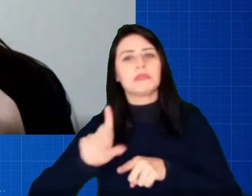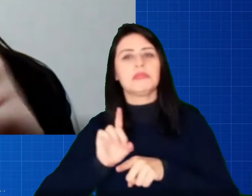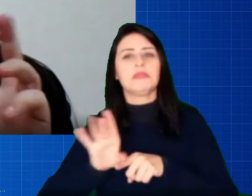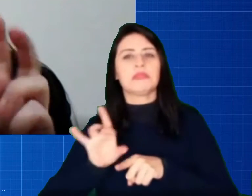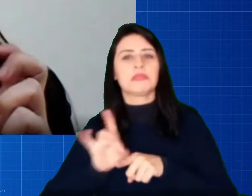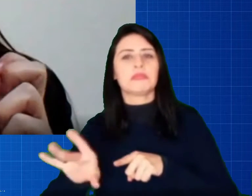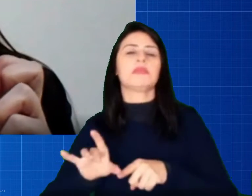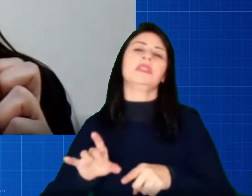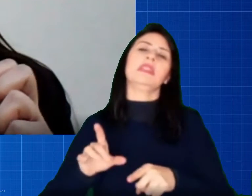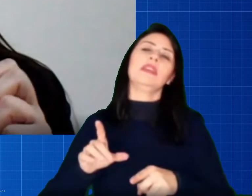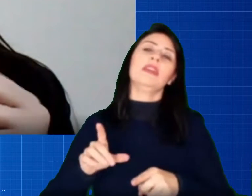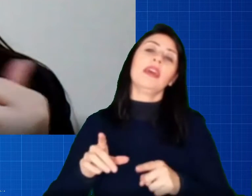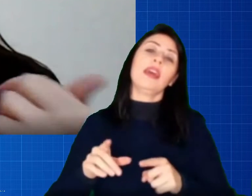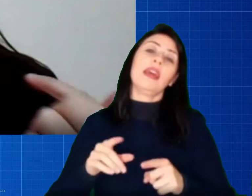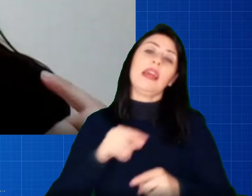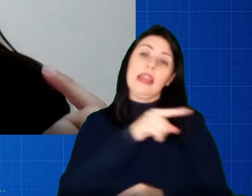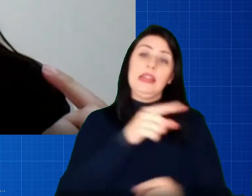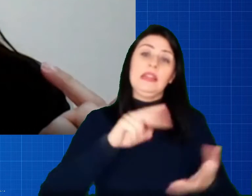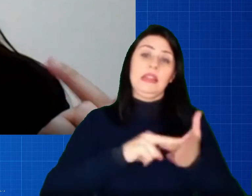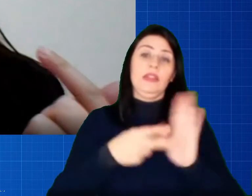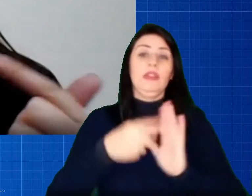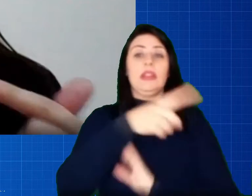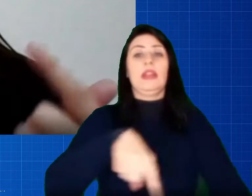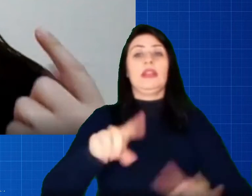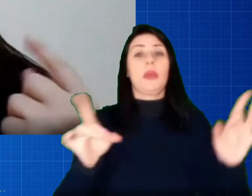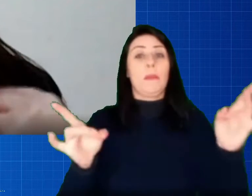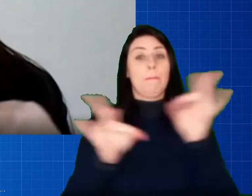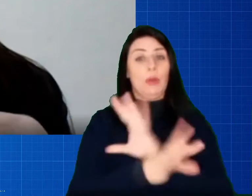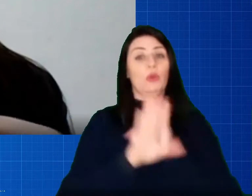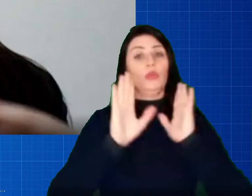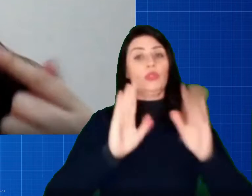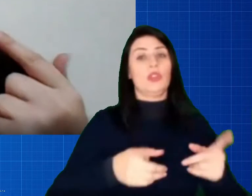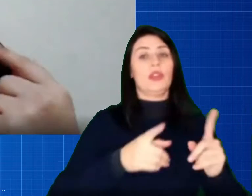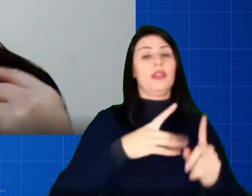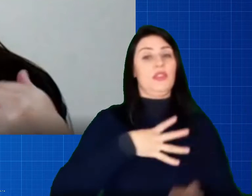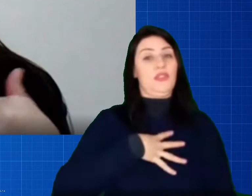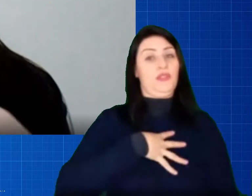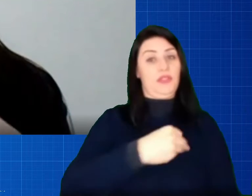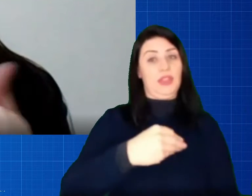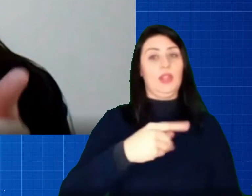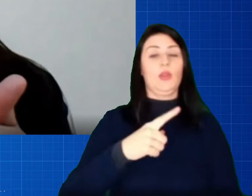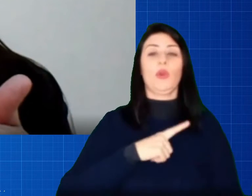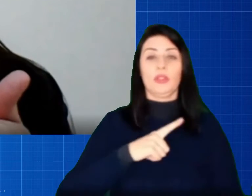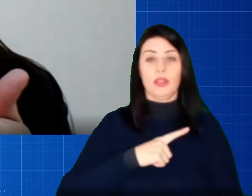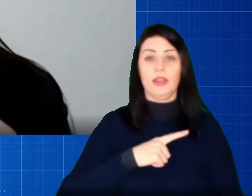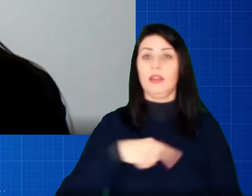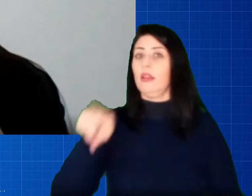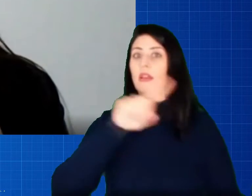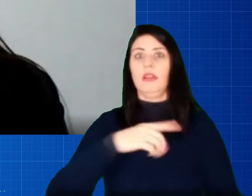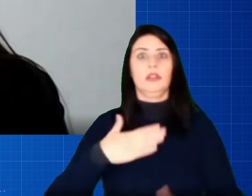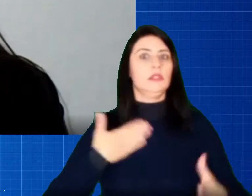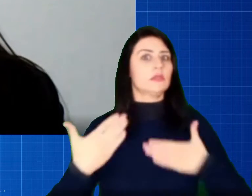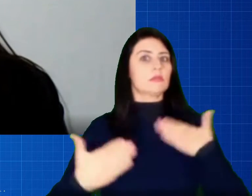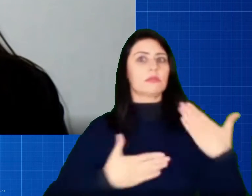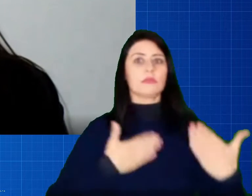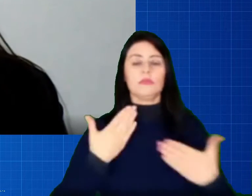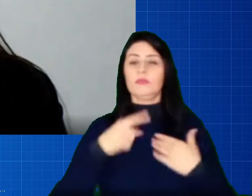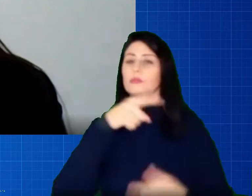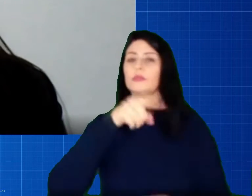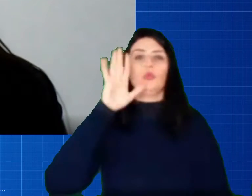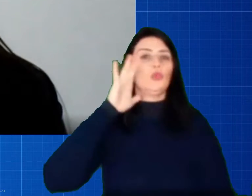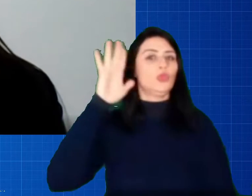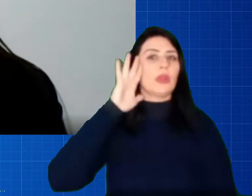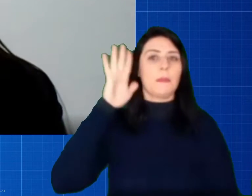estão prontos, digamos assim, para reproduzir, que é o corpo dando respostas, que o corpo deles está pronto para reproduzir, eles ficam chocados. Eles